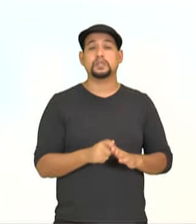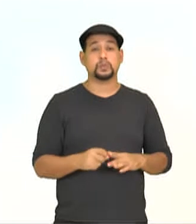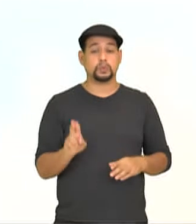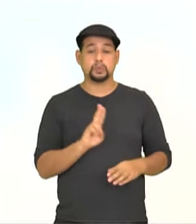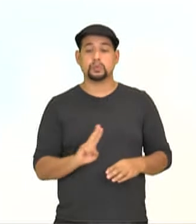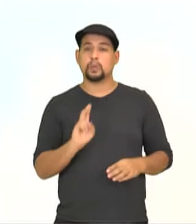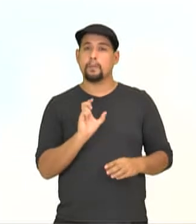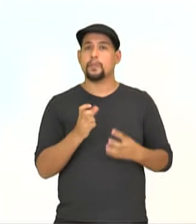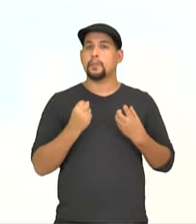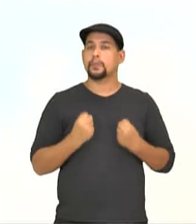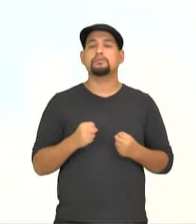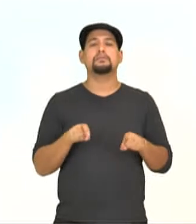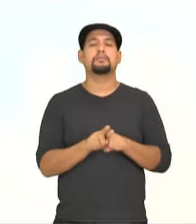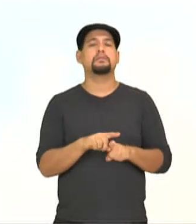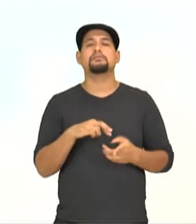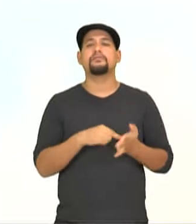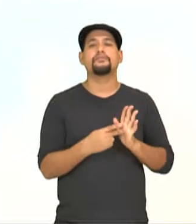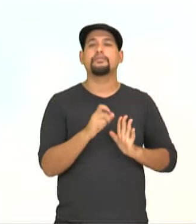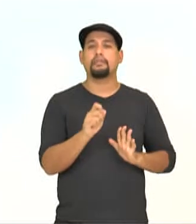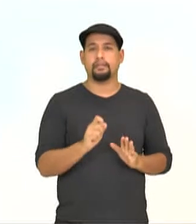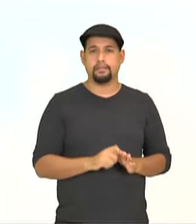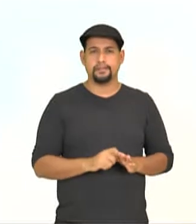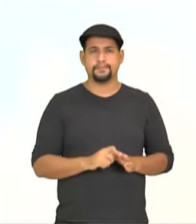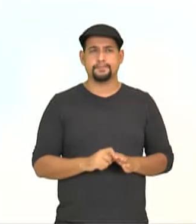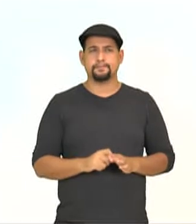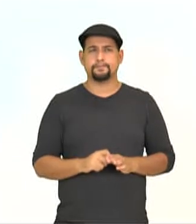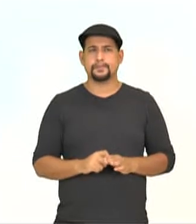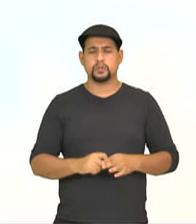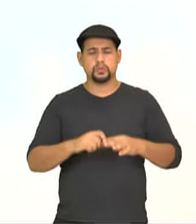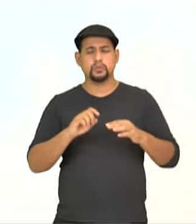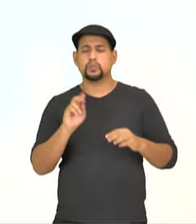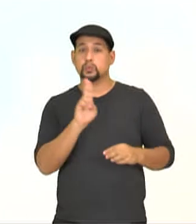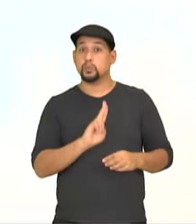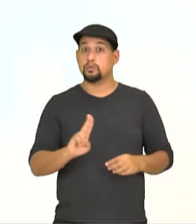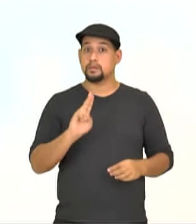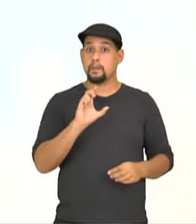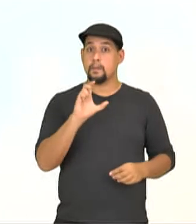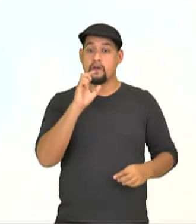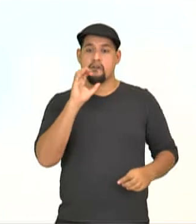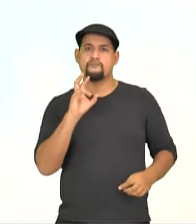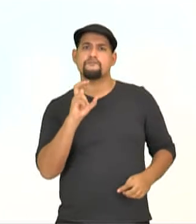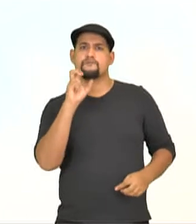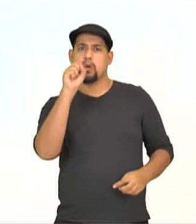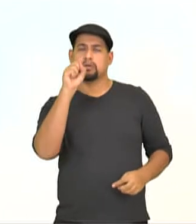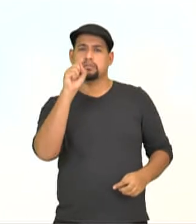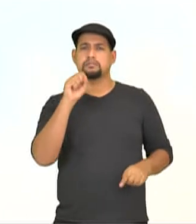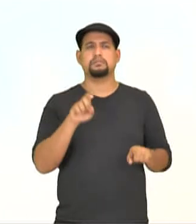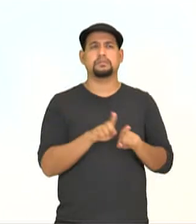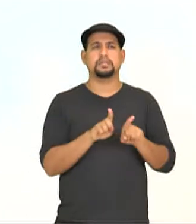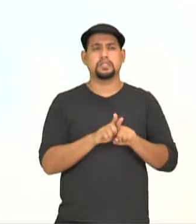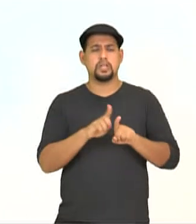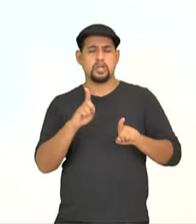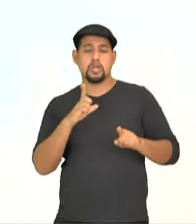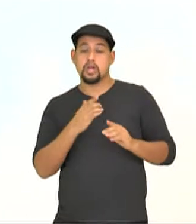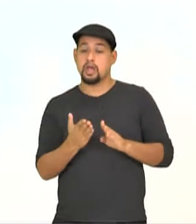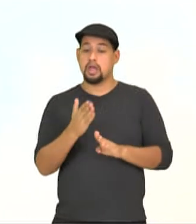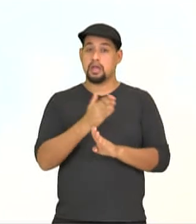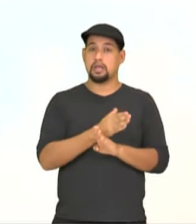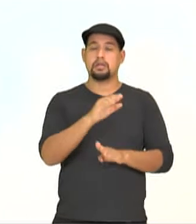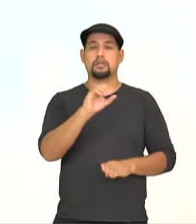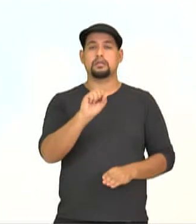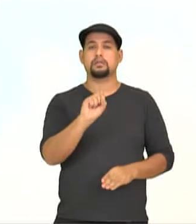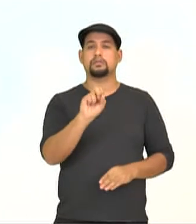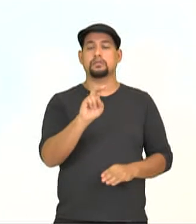ver, então temos aqui que los possessivos tônicos detrás del sustantivo. Agora, os que